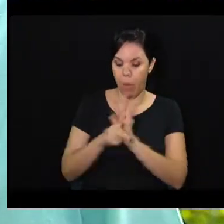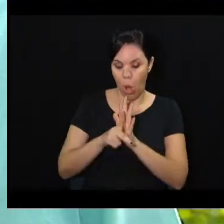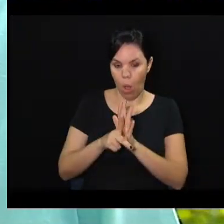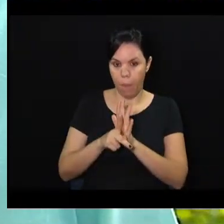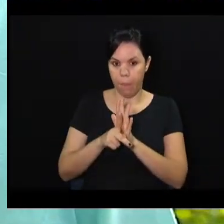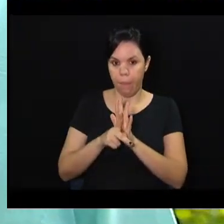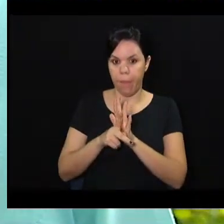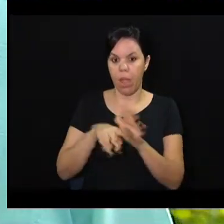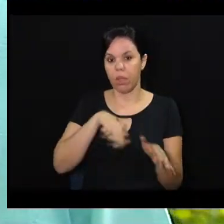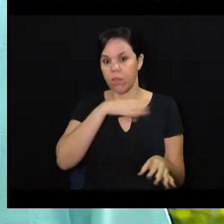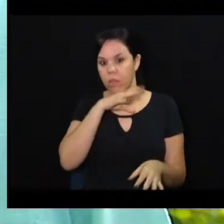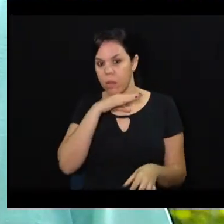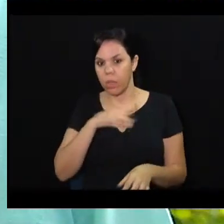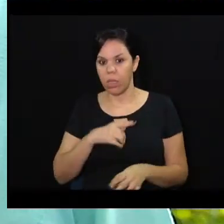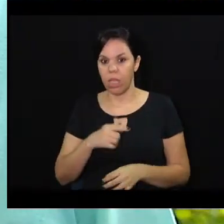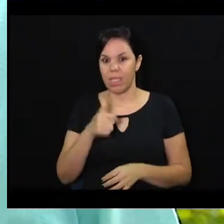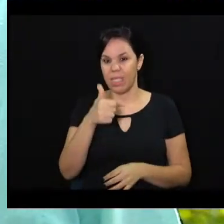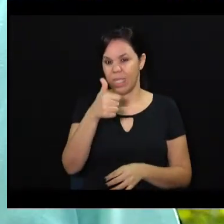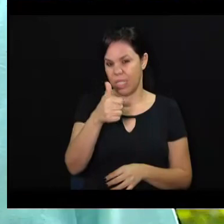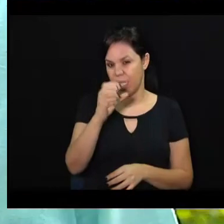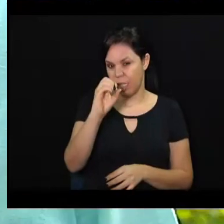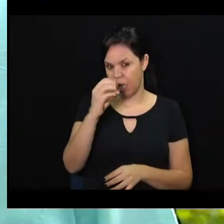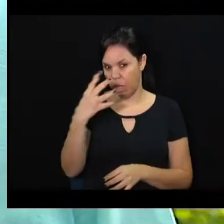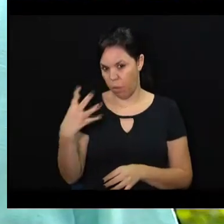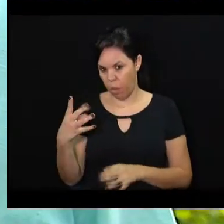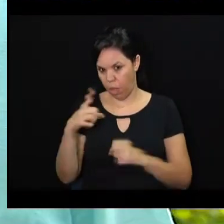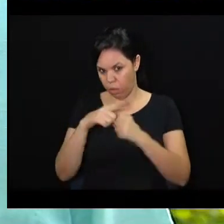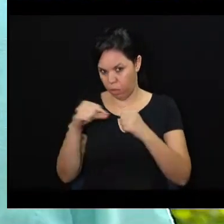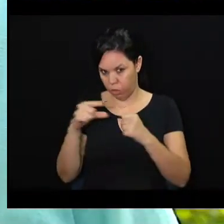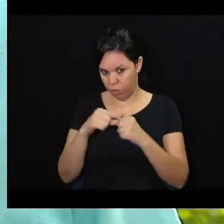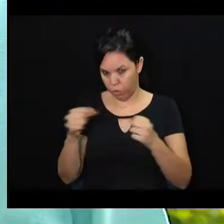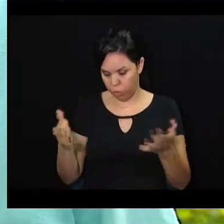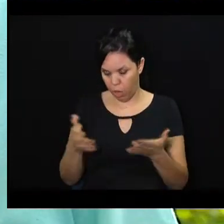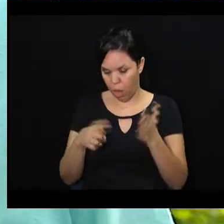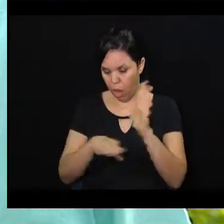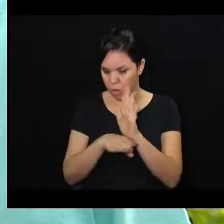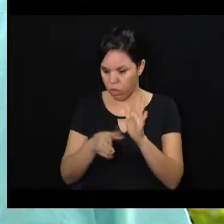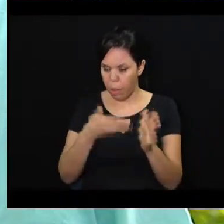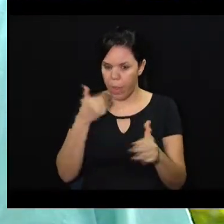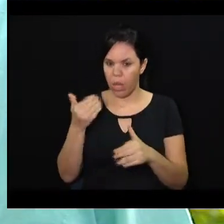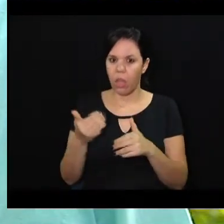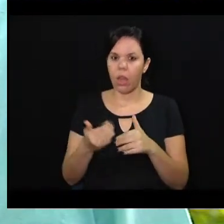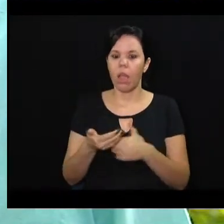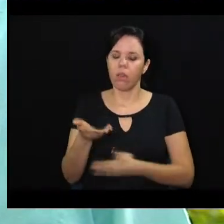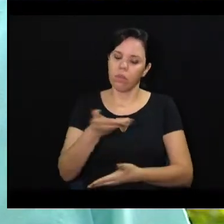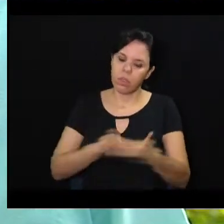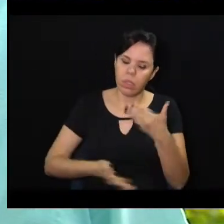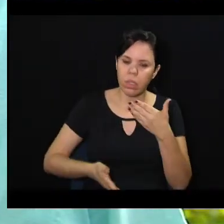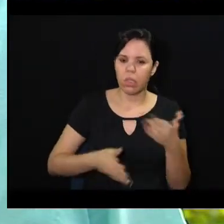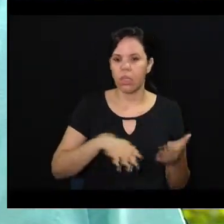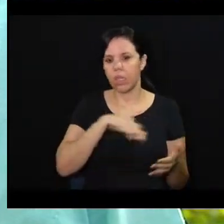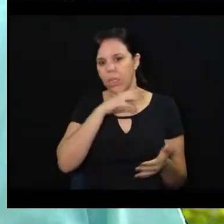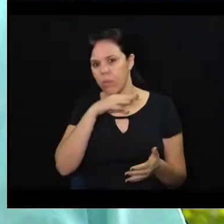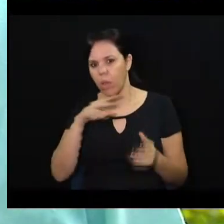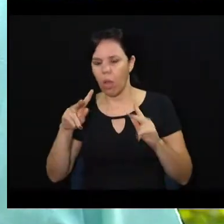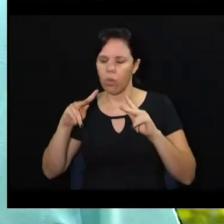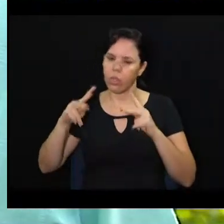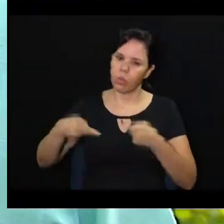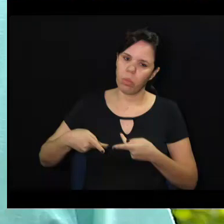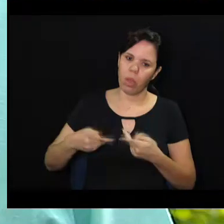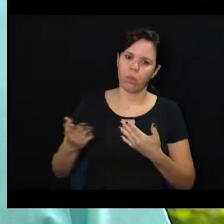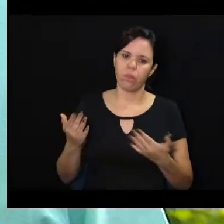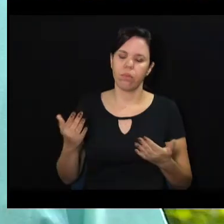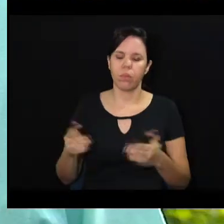em Campinas, que ela tem 104 artigos, para disciplinar a relação animal-humano. Mas para Paulo ainda tem muito que se avançar